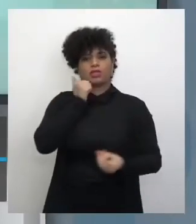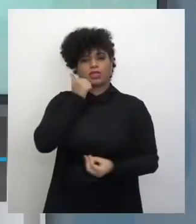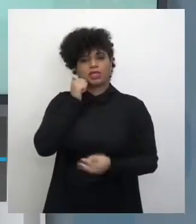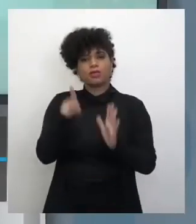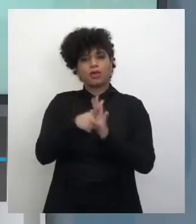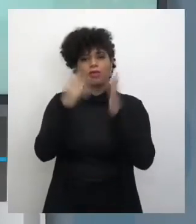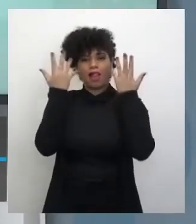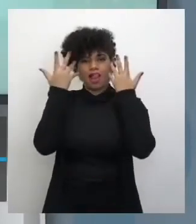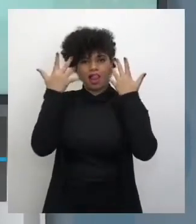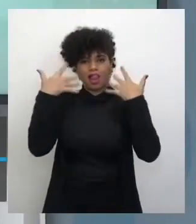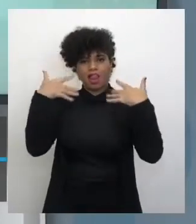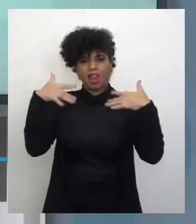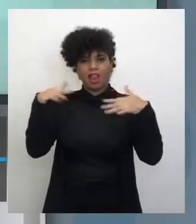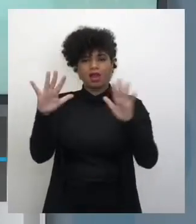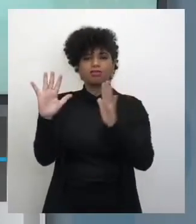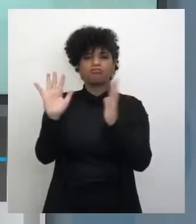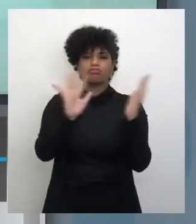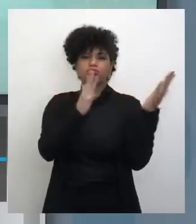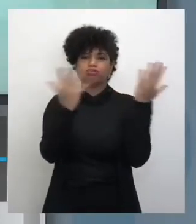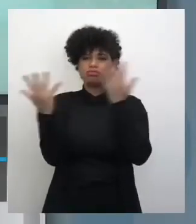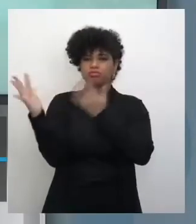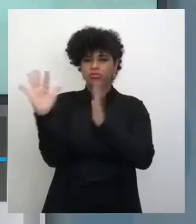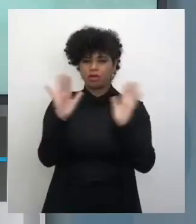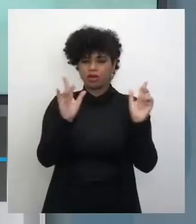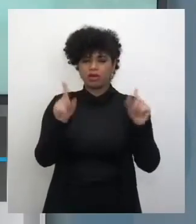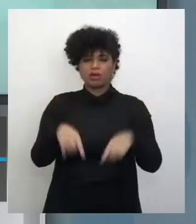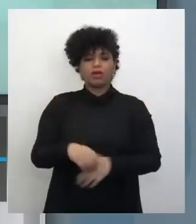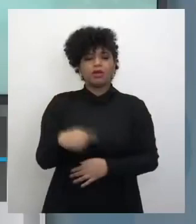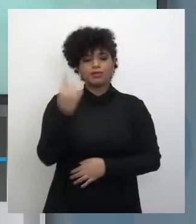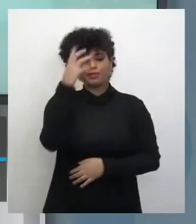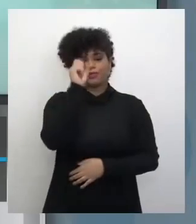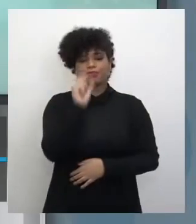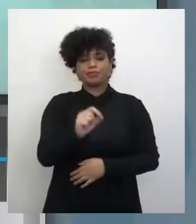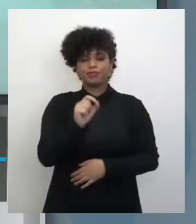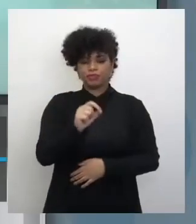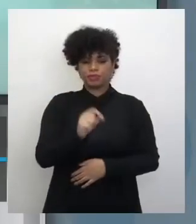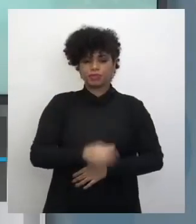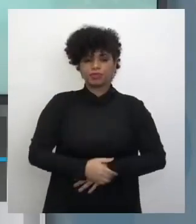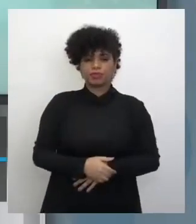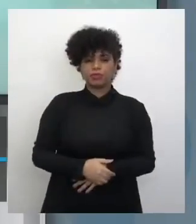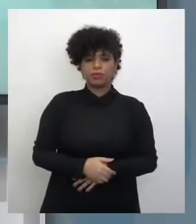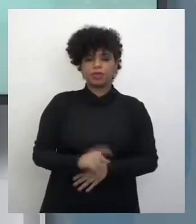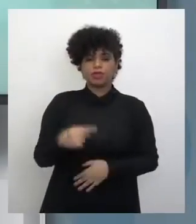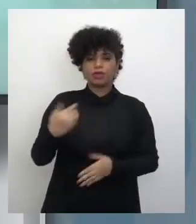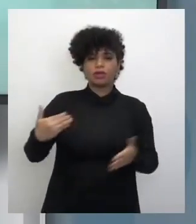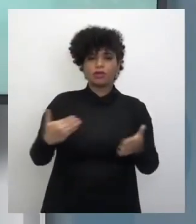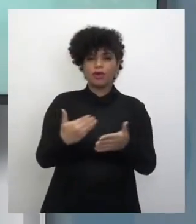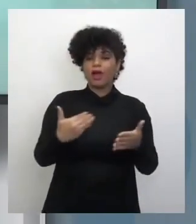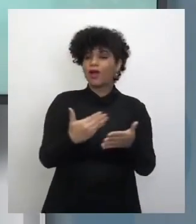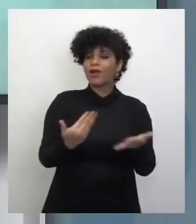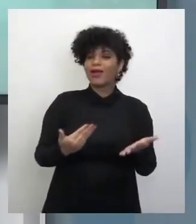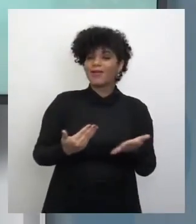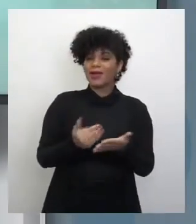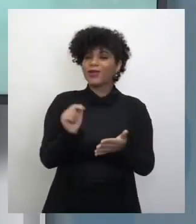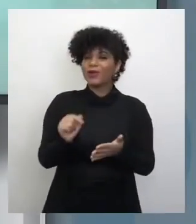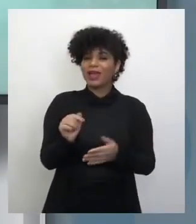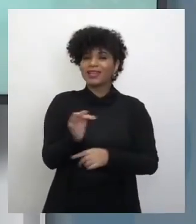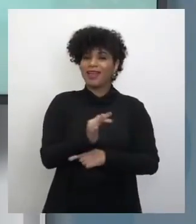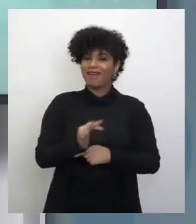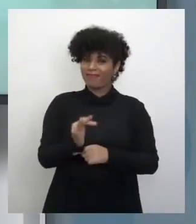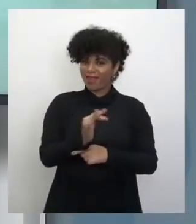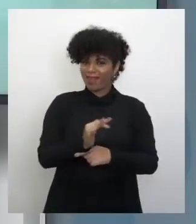natureza. Então, faz parte da ciência. O que a gente já estudou? A gente está chegando aí, próximo às férias,